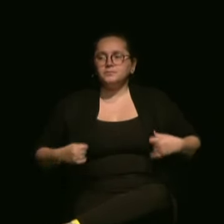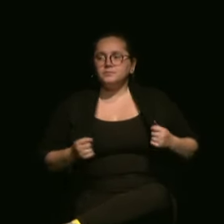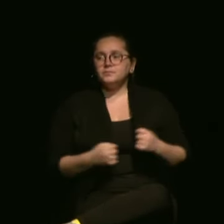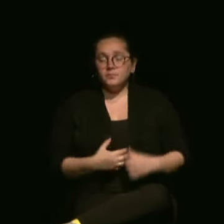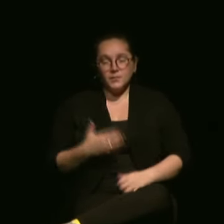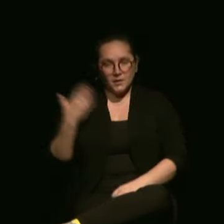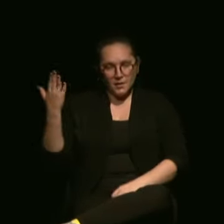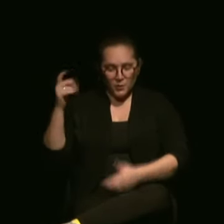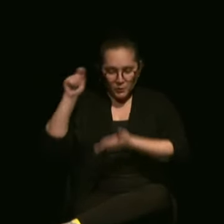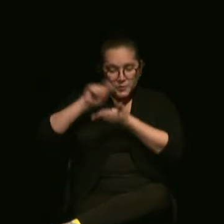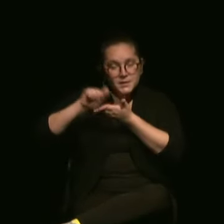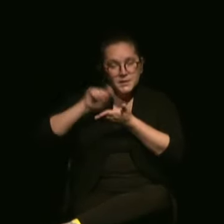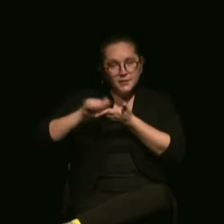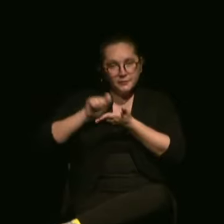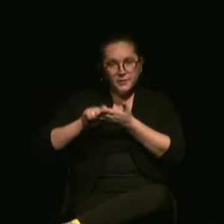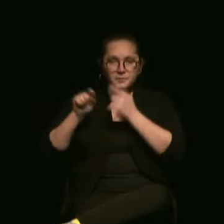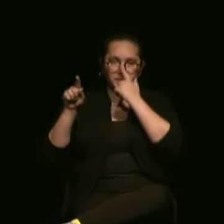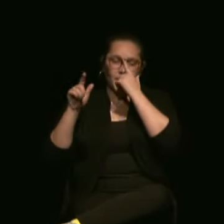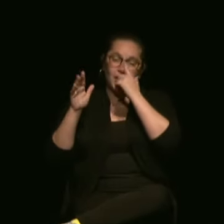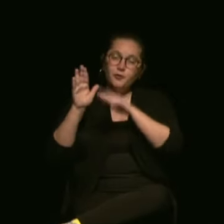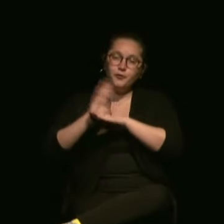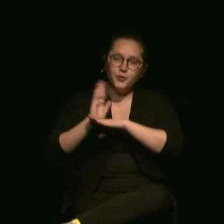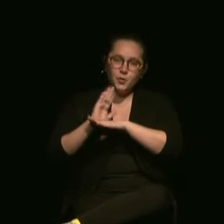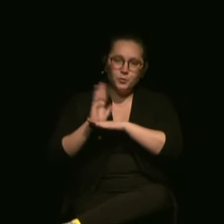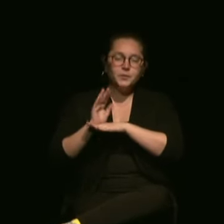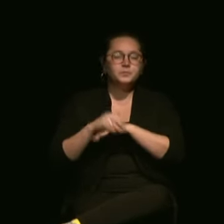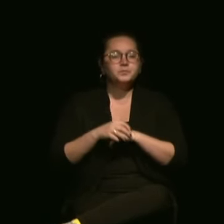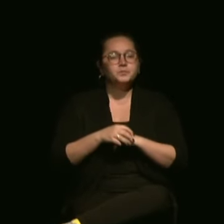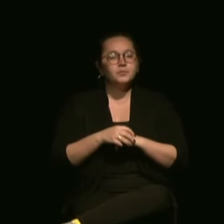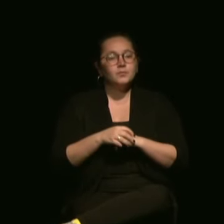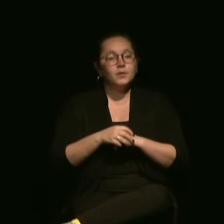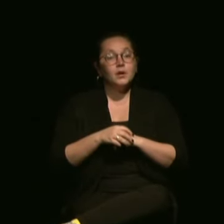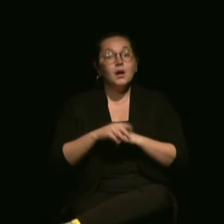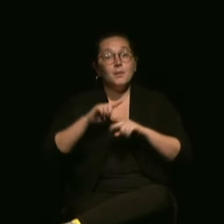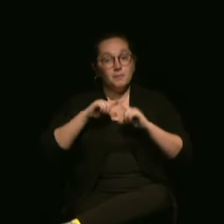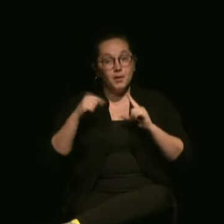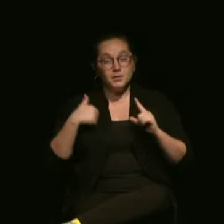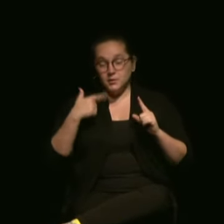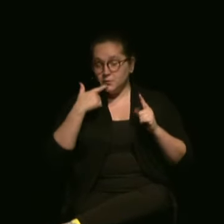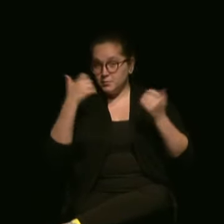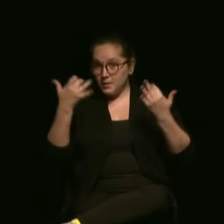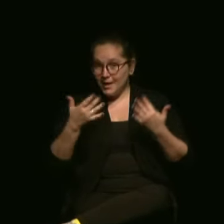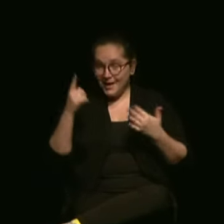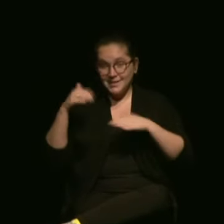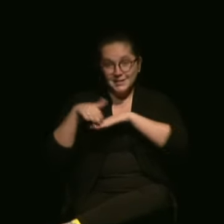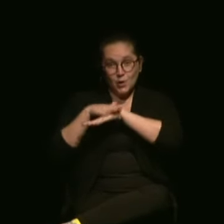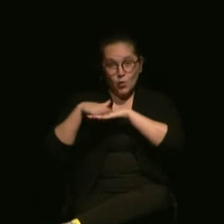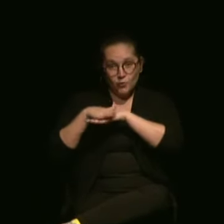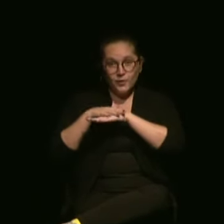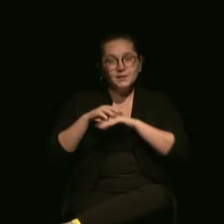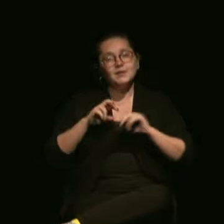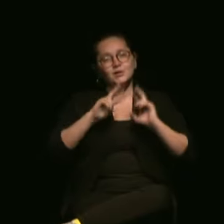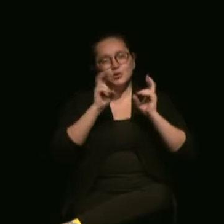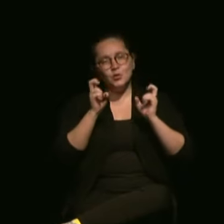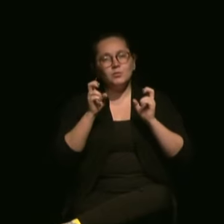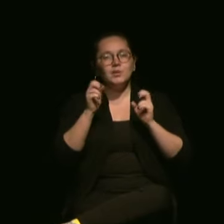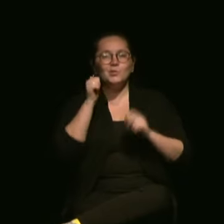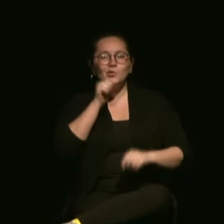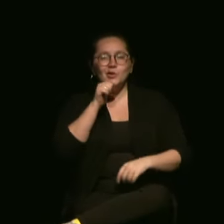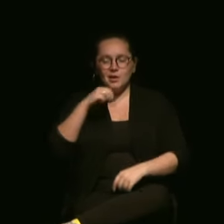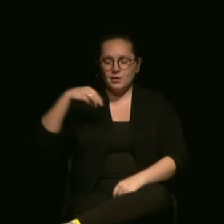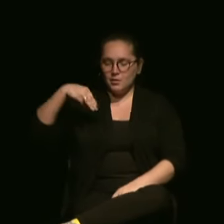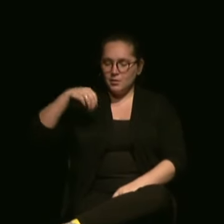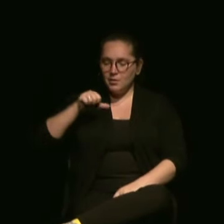Eu escrevi sobre o fim e o princípio, mas isso vale, e sobre especificamente essa conversa dele com a dona Mariquinha, e